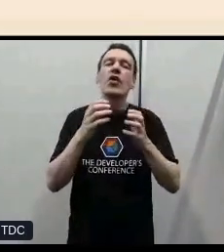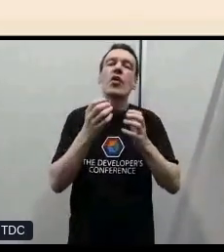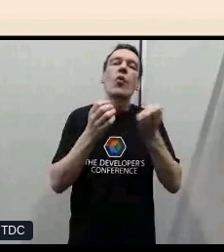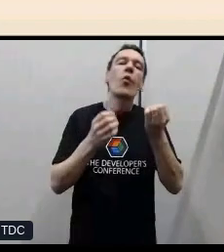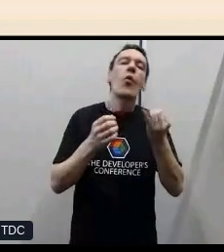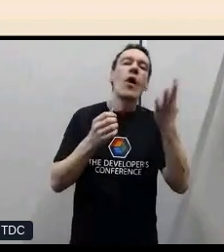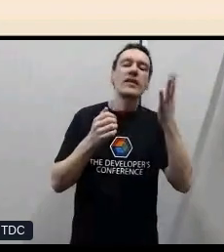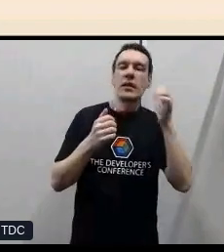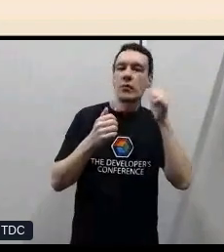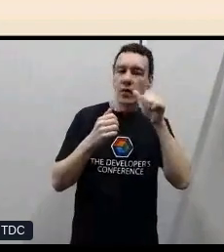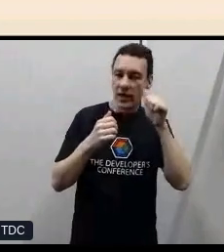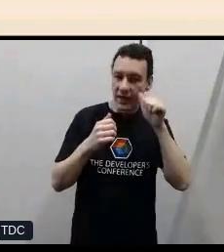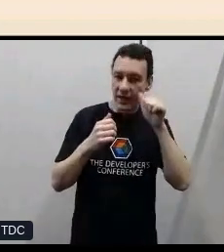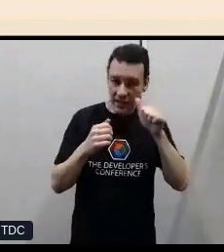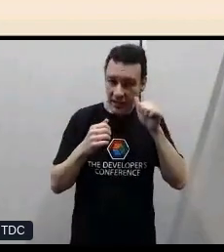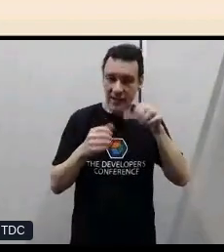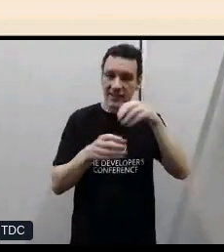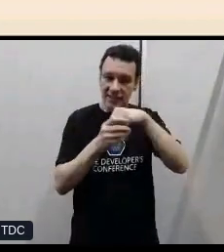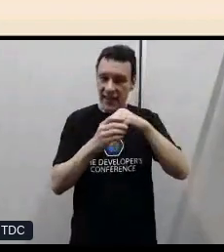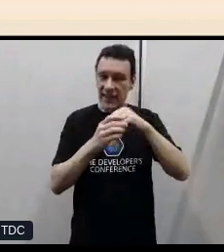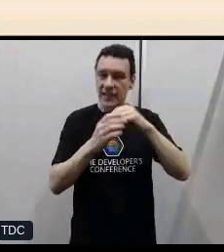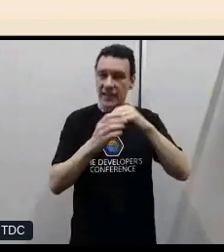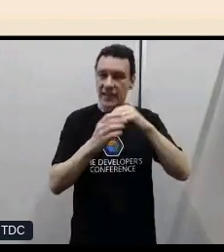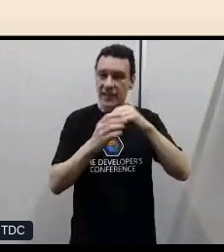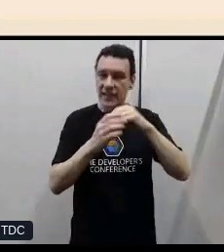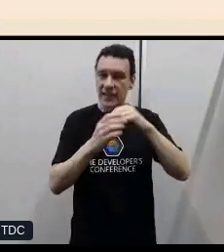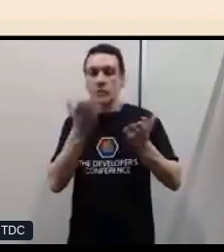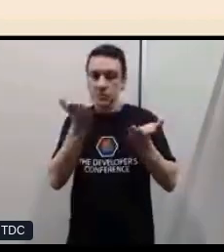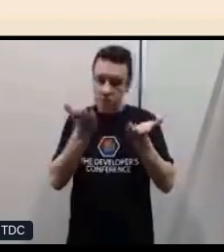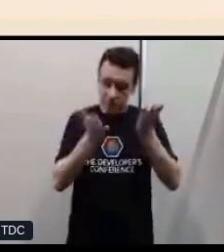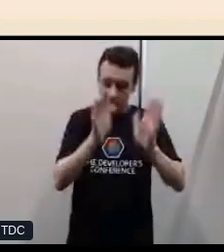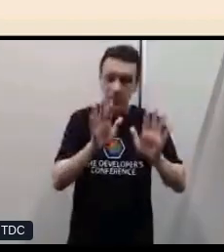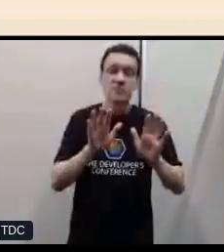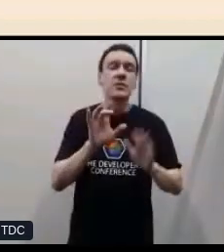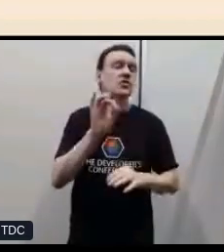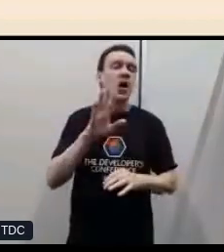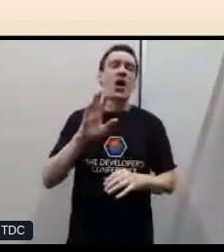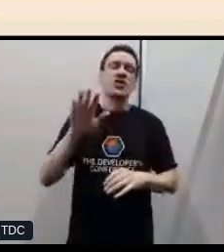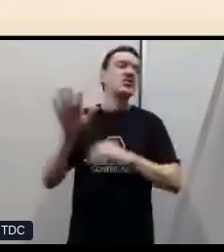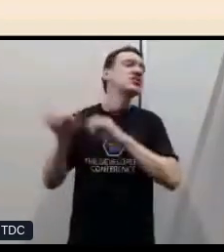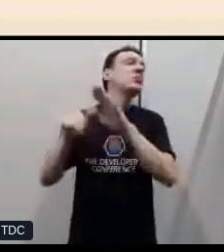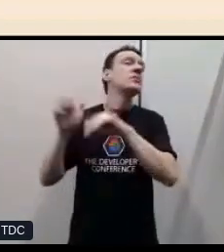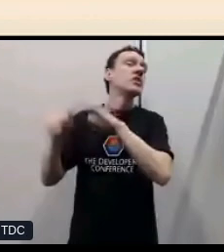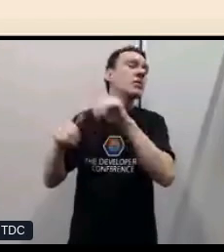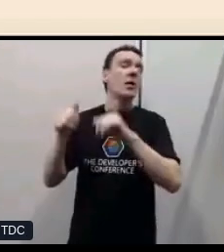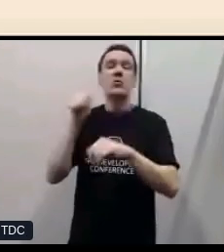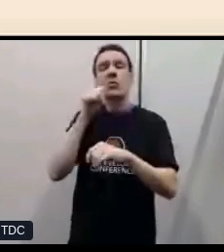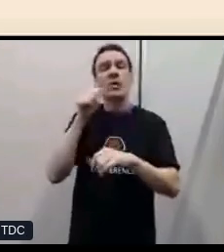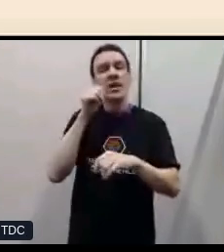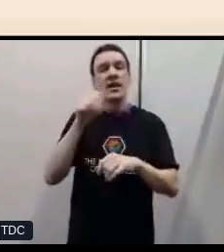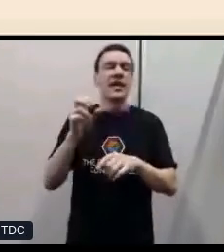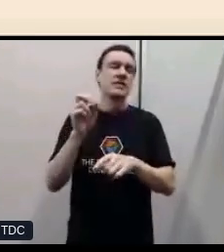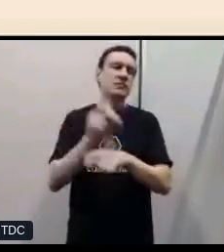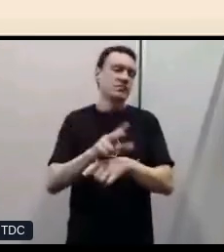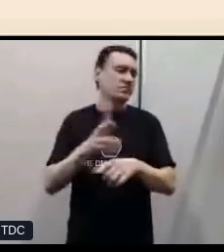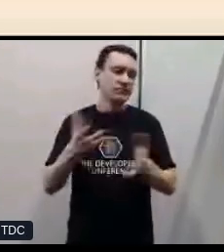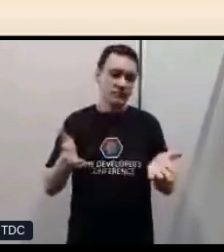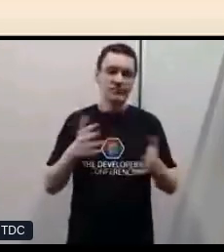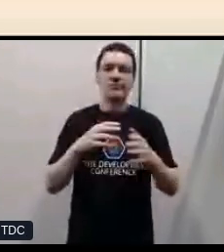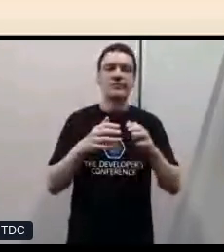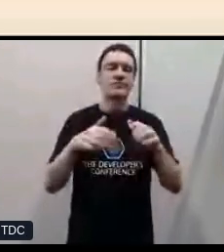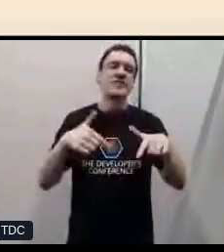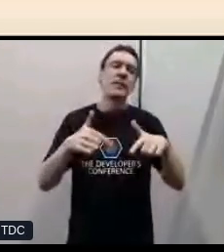nas posições dentro das empresas, mas não só trazer novas mulheres para dentro da tecnologia no nível básico, no nível